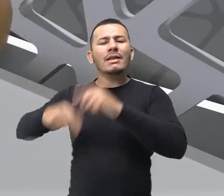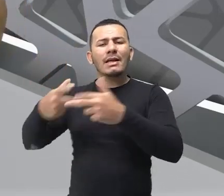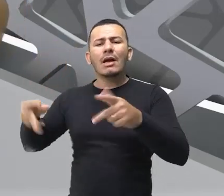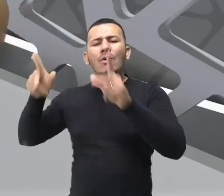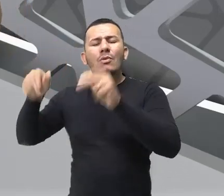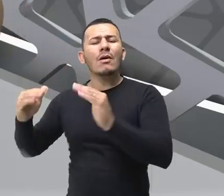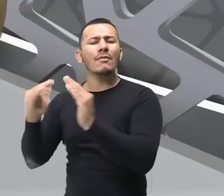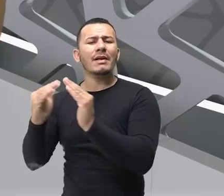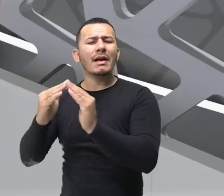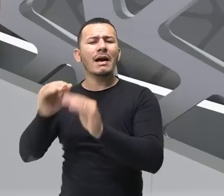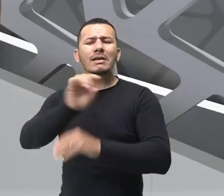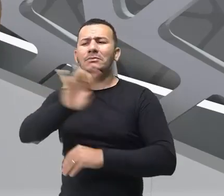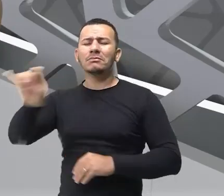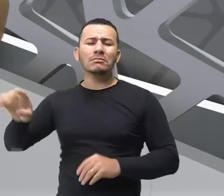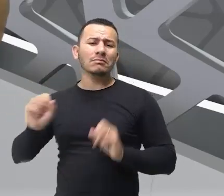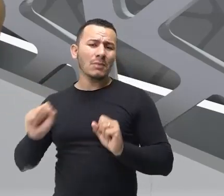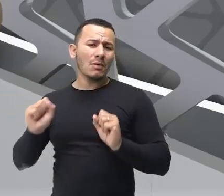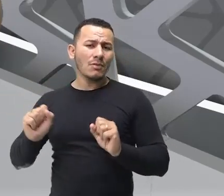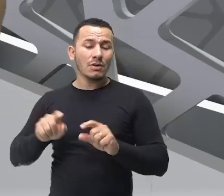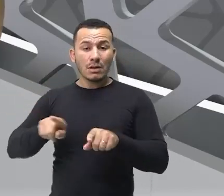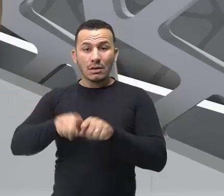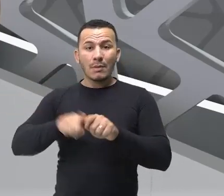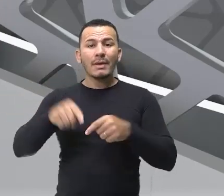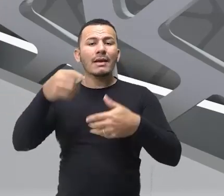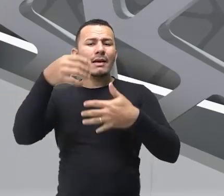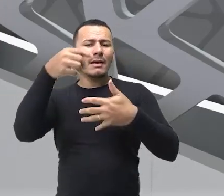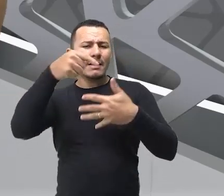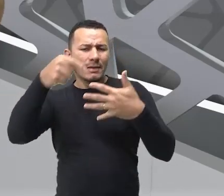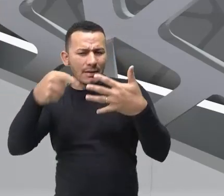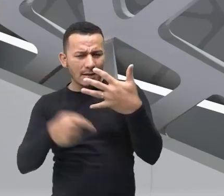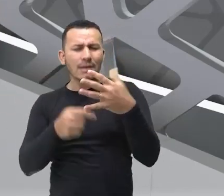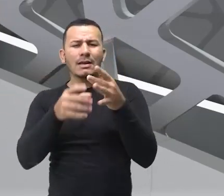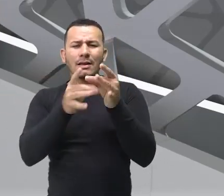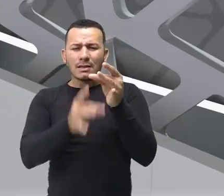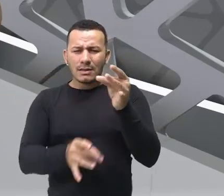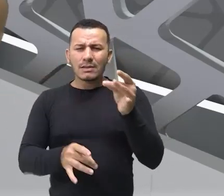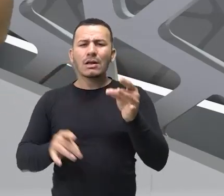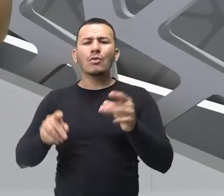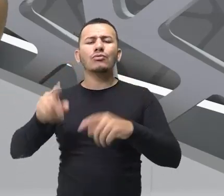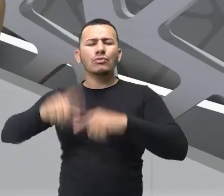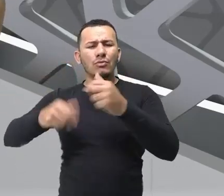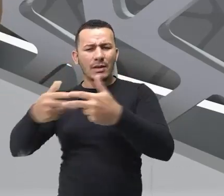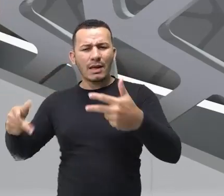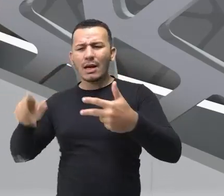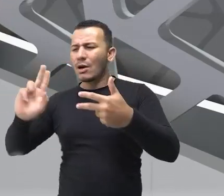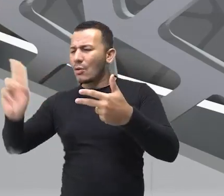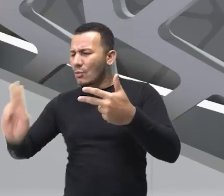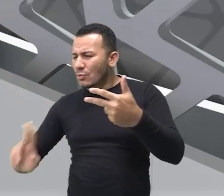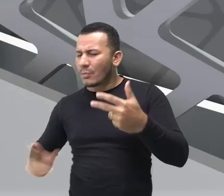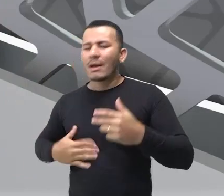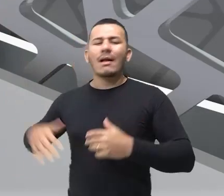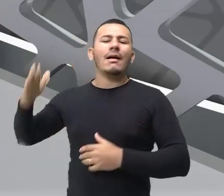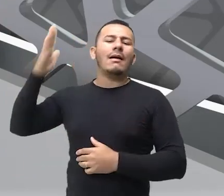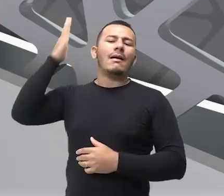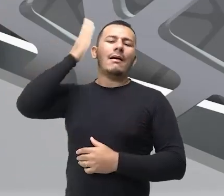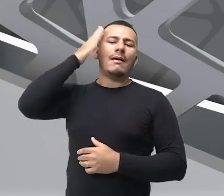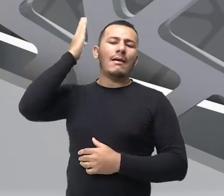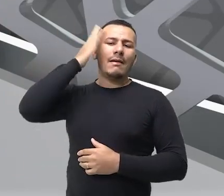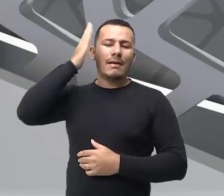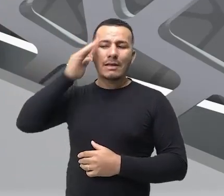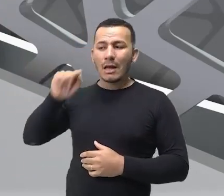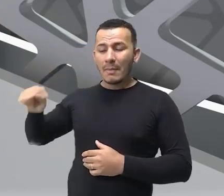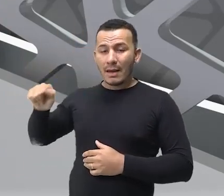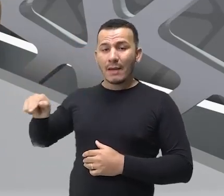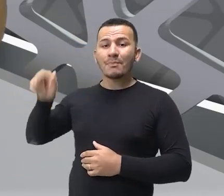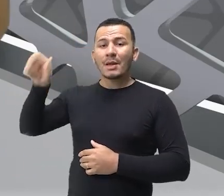algo comum das pessoas. Mas observe que a descrição também, a caracterização desses objetos ajudou a gente a entender que aquele eu